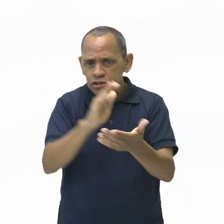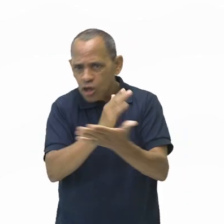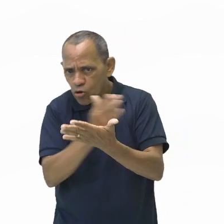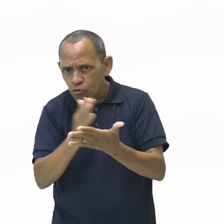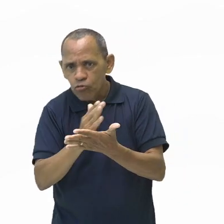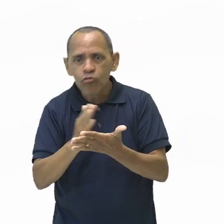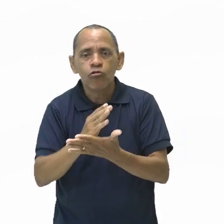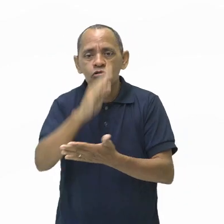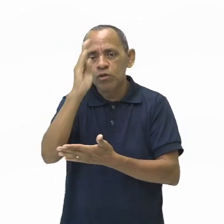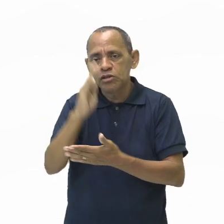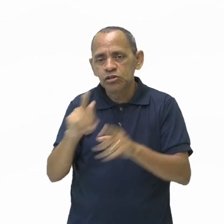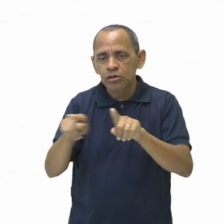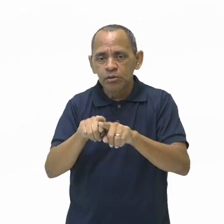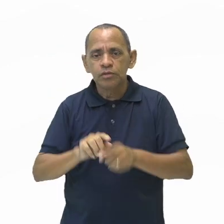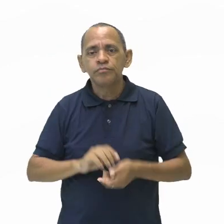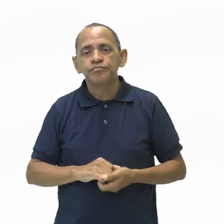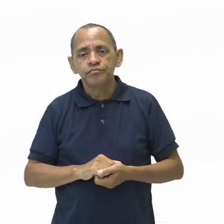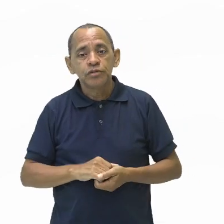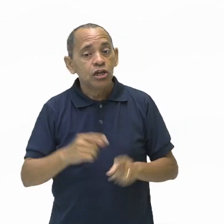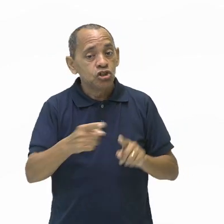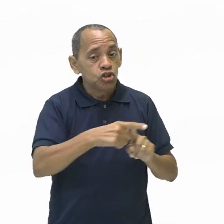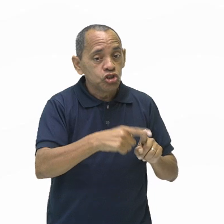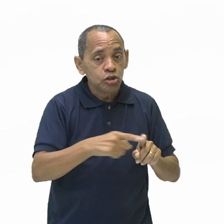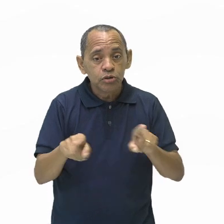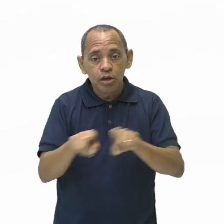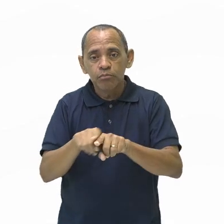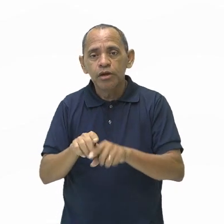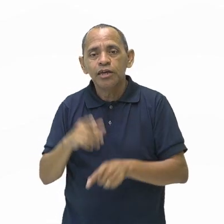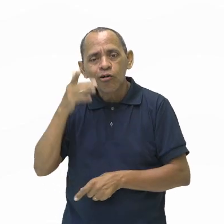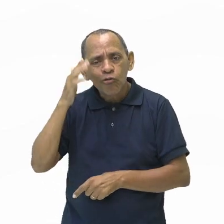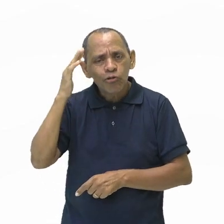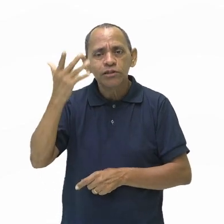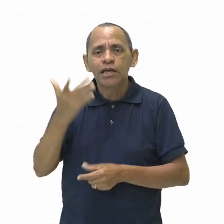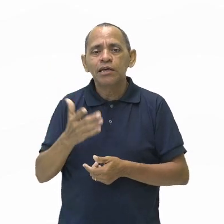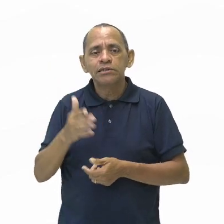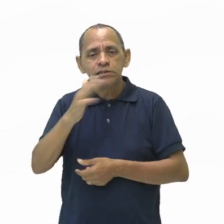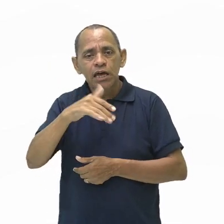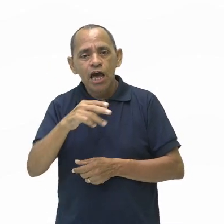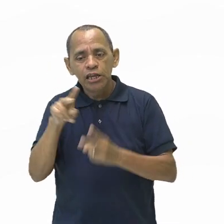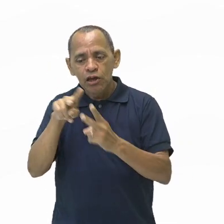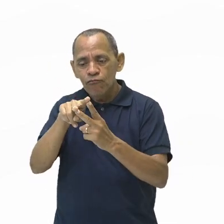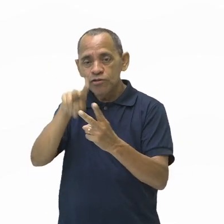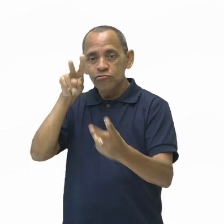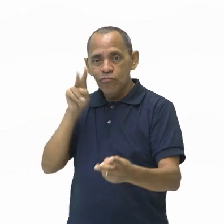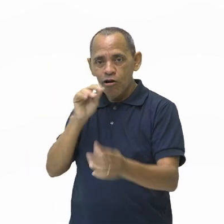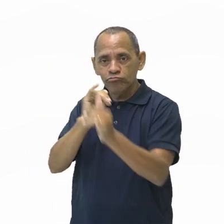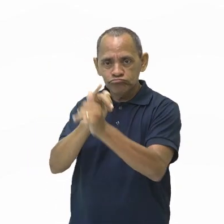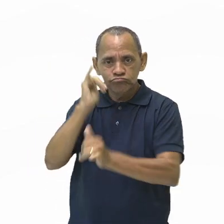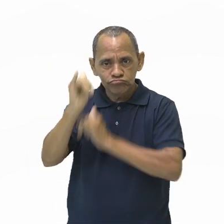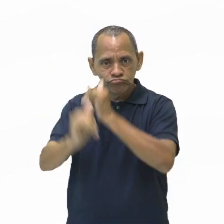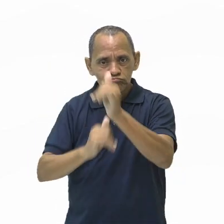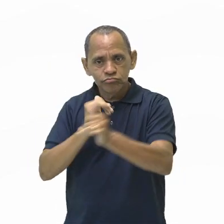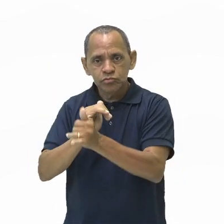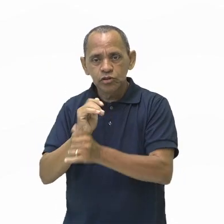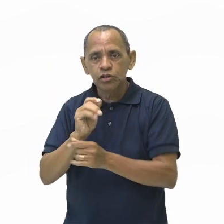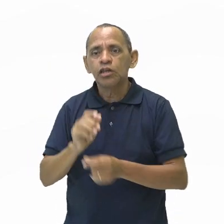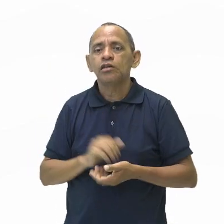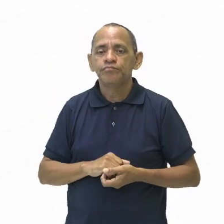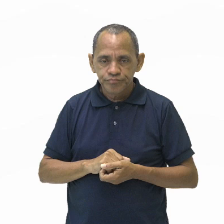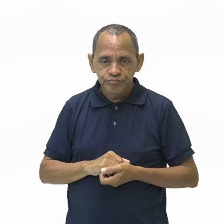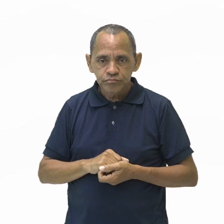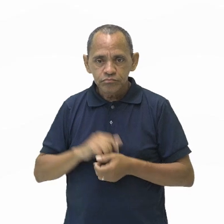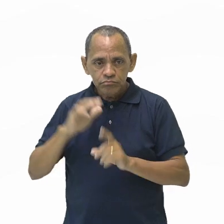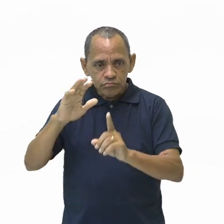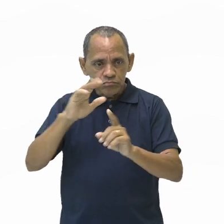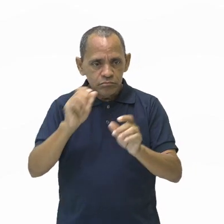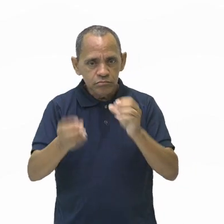de xenofobia tem sido cada vez mais cometida em ambientes virtuais, sendo frequentemente direcionada a pessoas nordestinas e